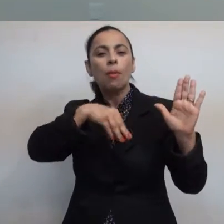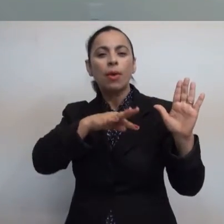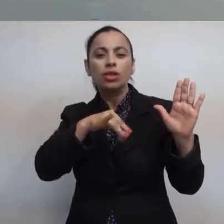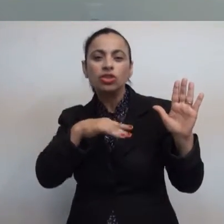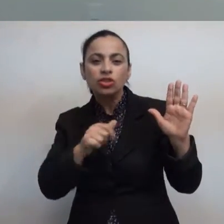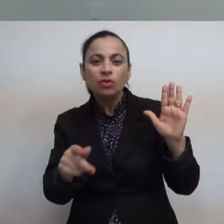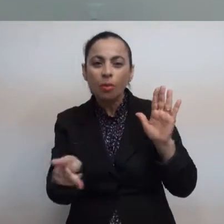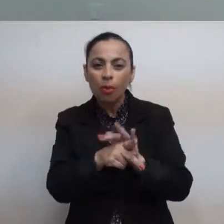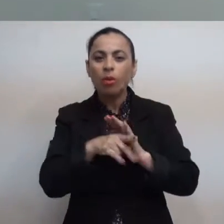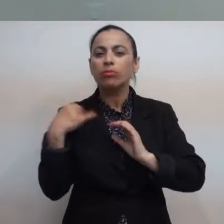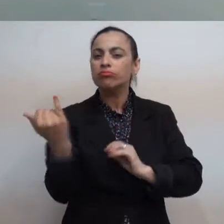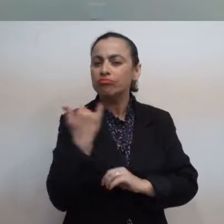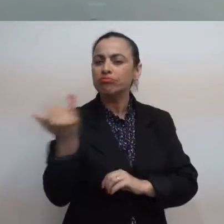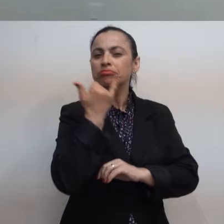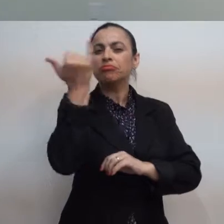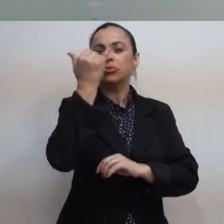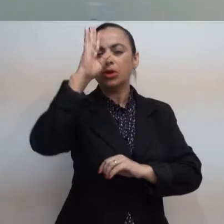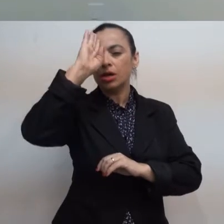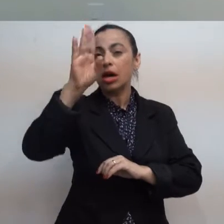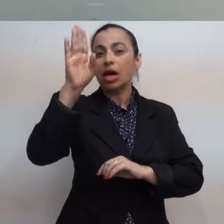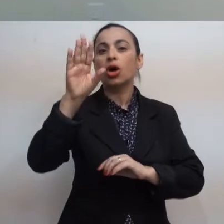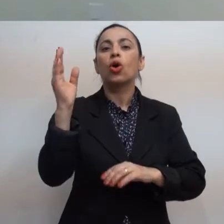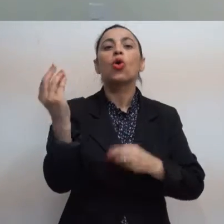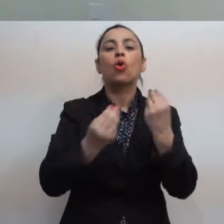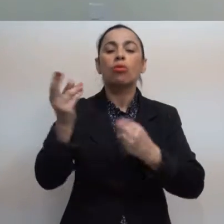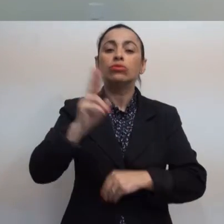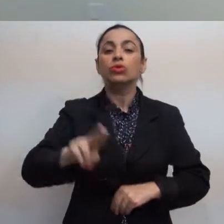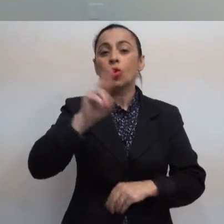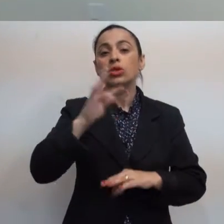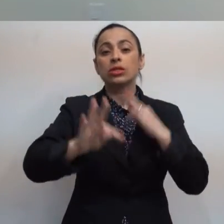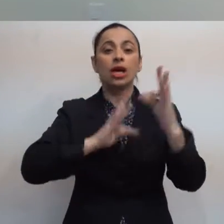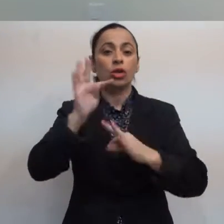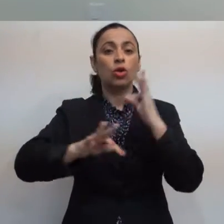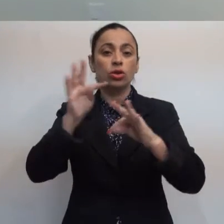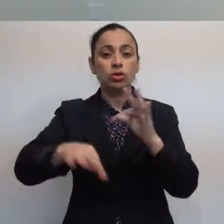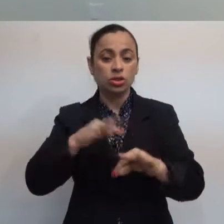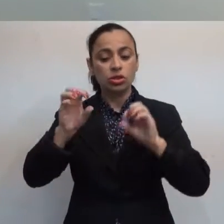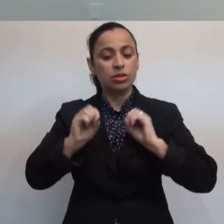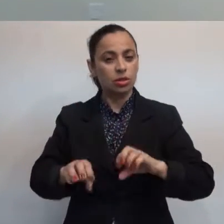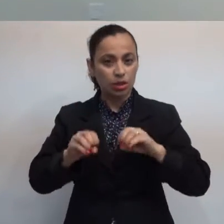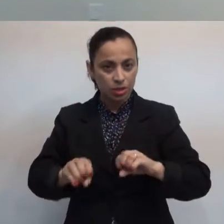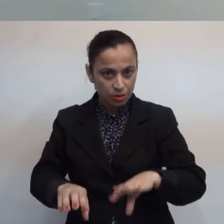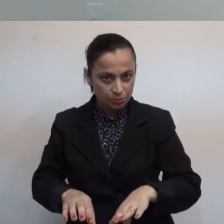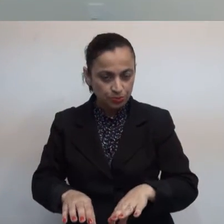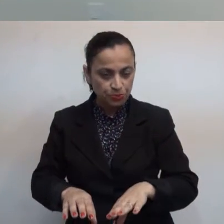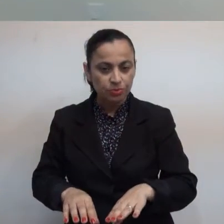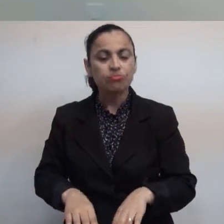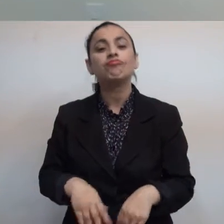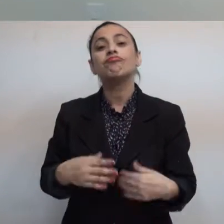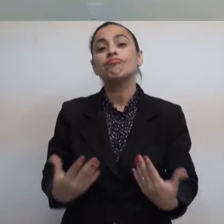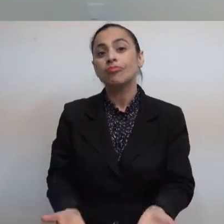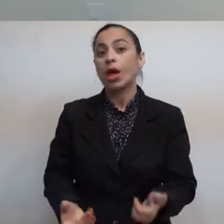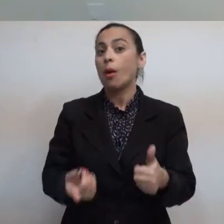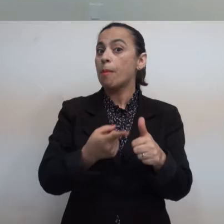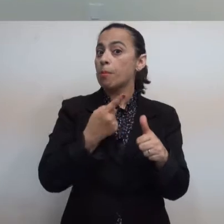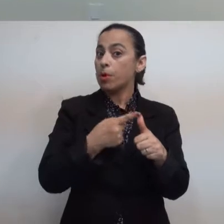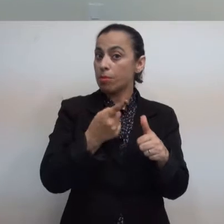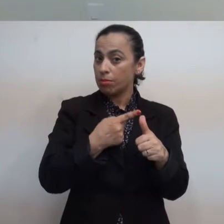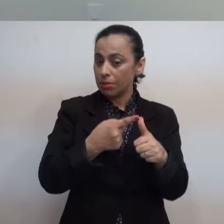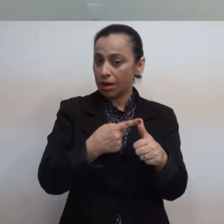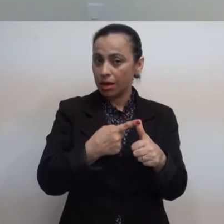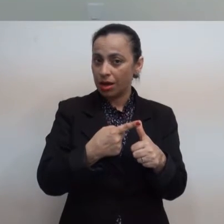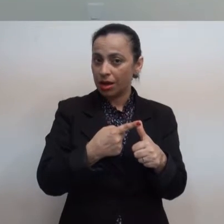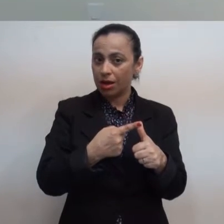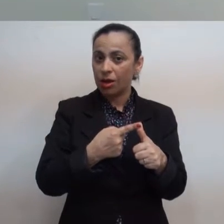normativas que são tão fundamentais no uso das tecnologias na educação. Bom,